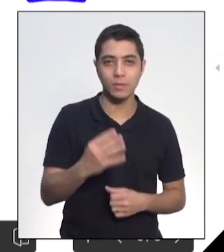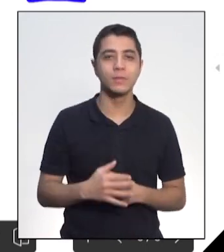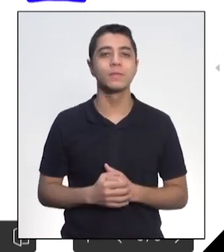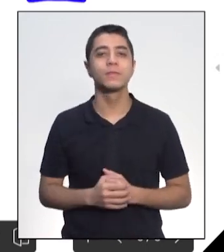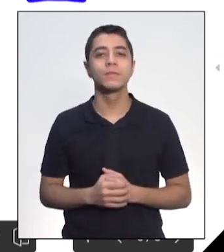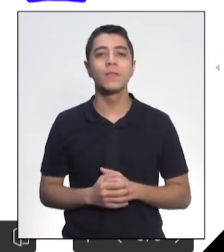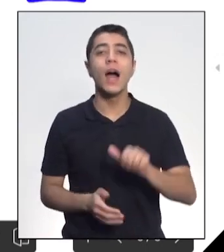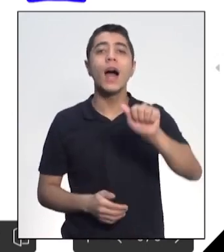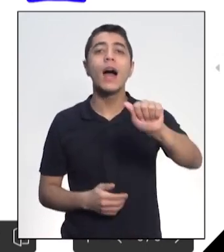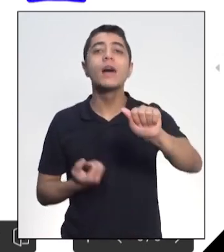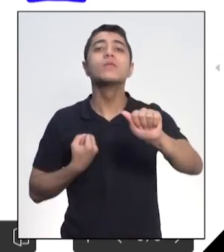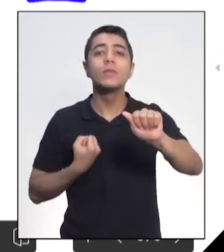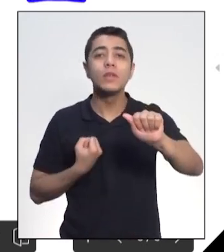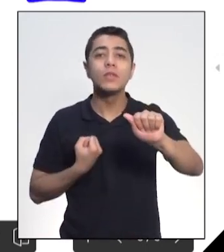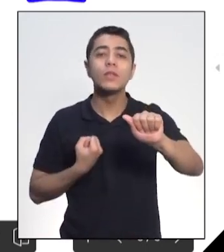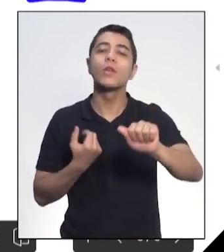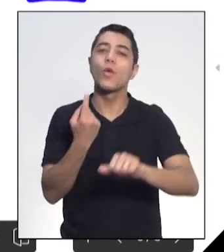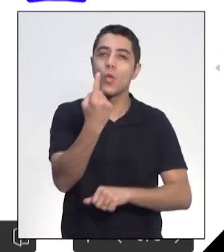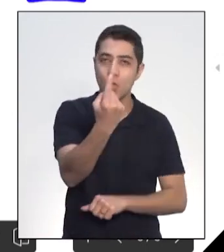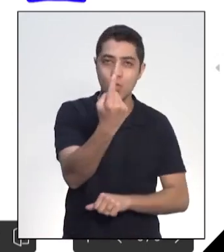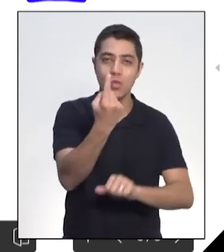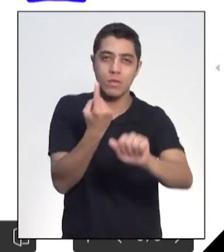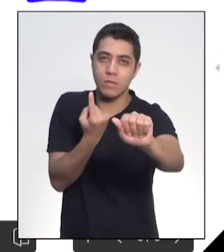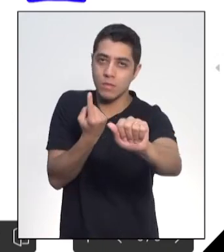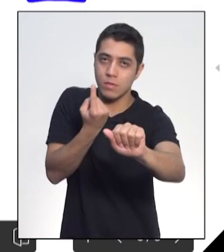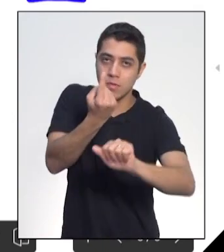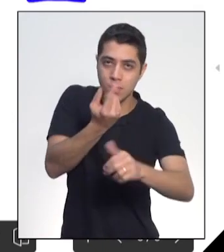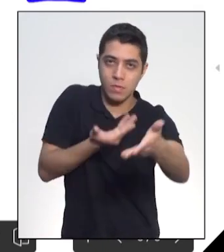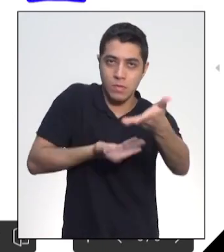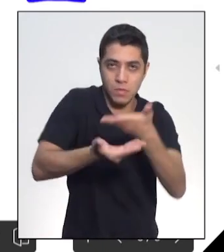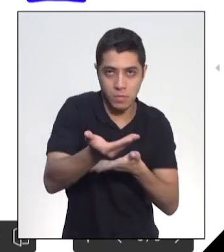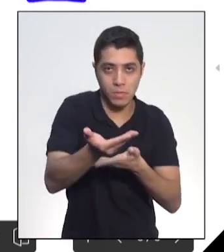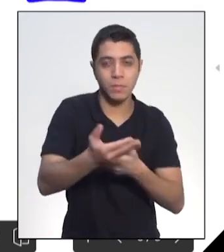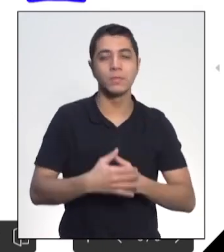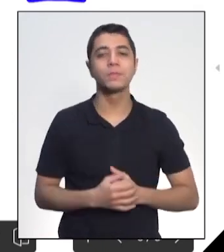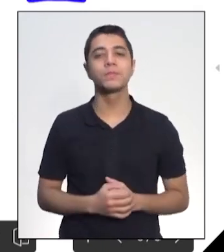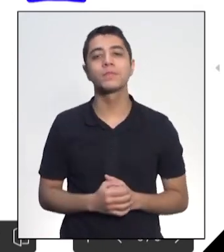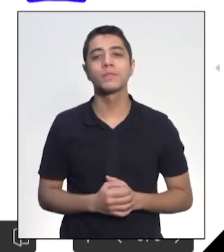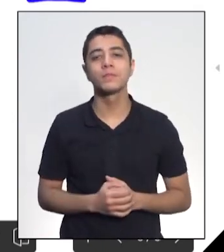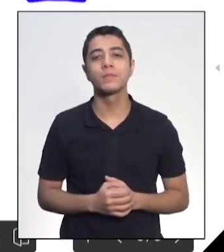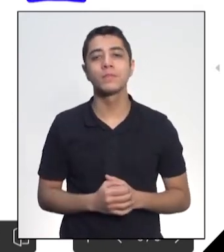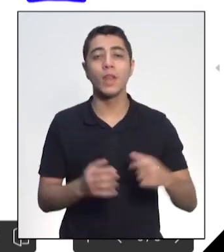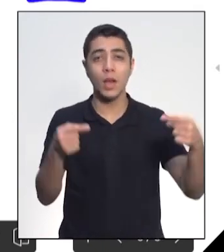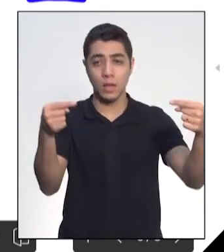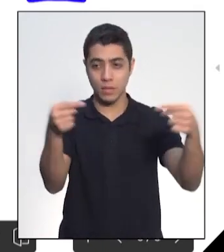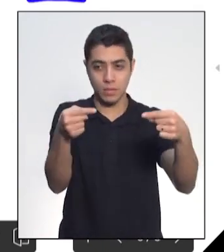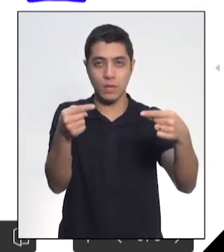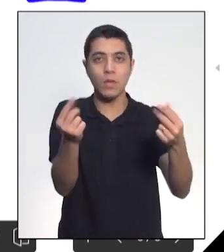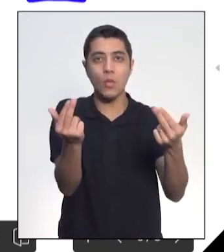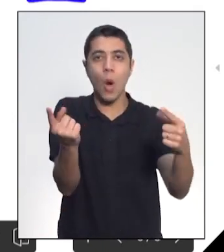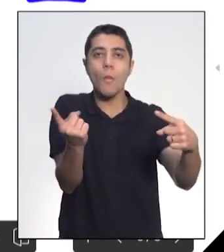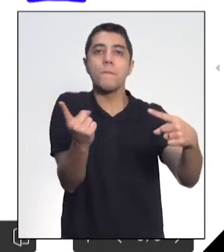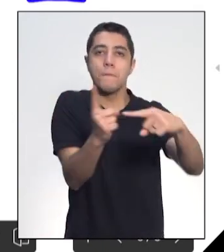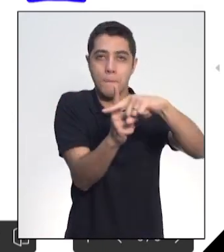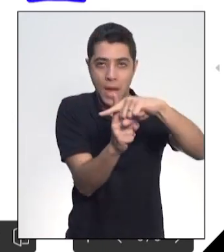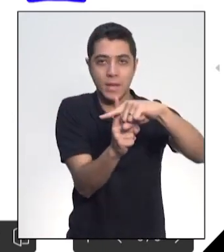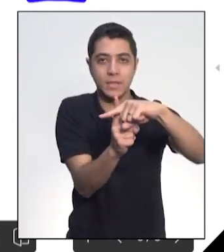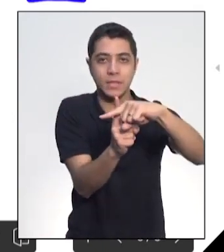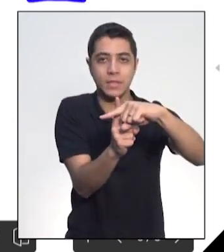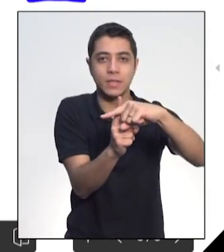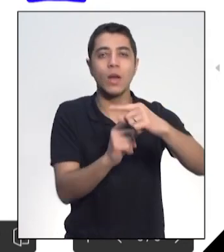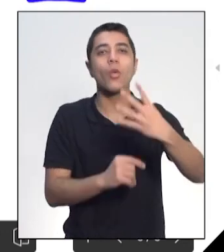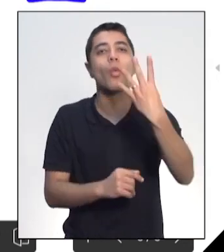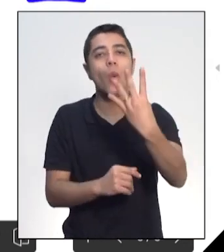1. Sinais iguais mais 4. 2 vezes 1, 2. 4 dividido por 2 dá 2